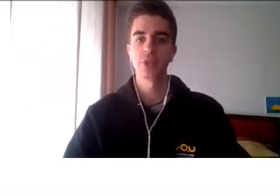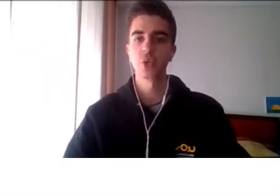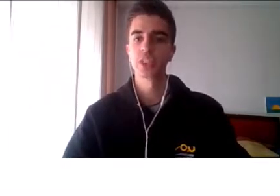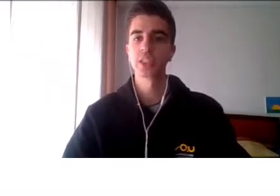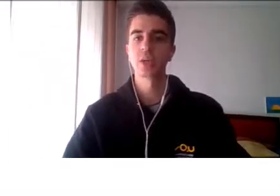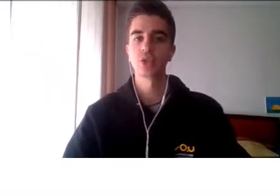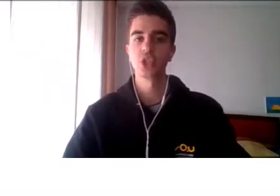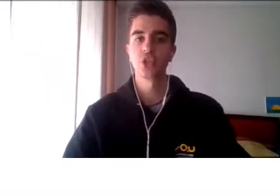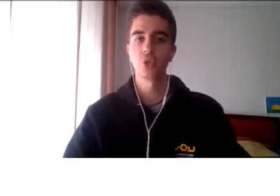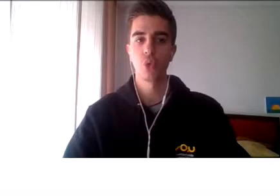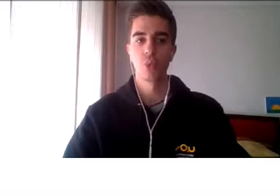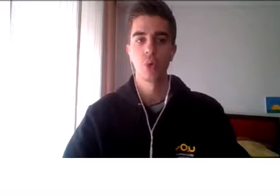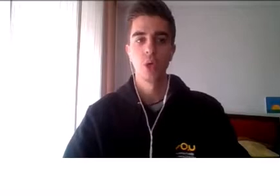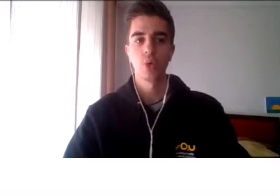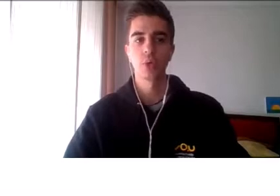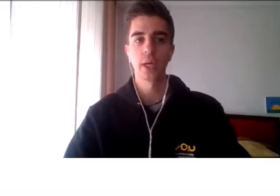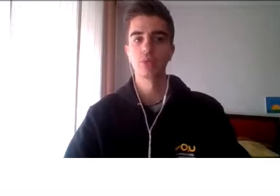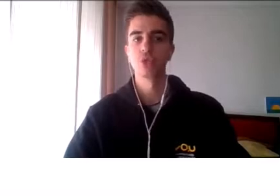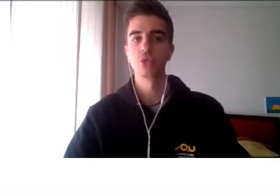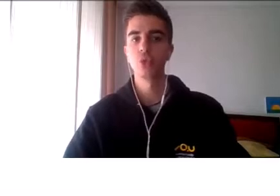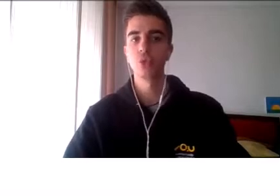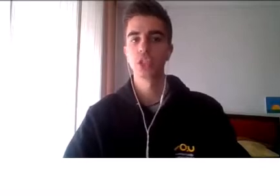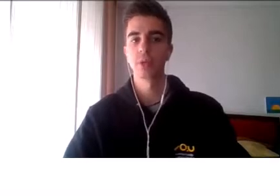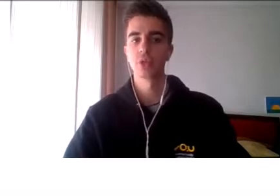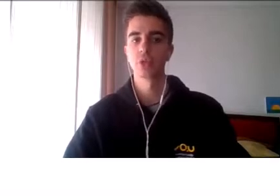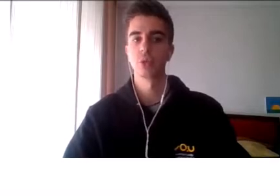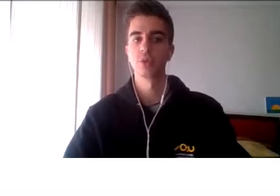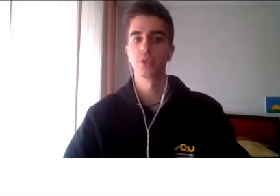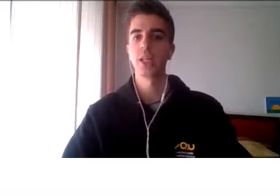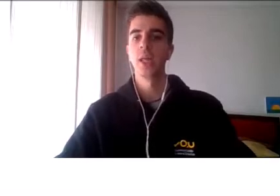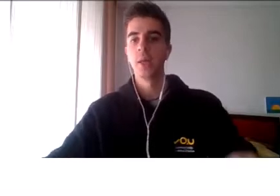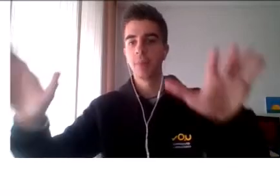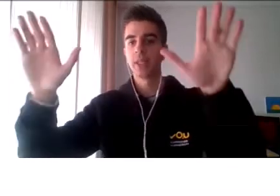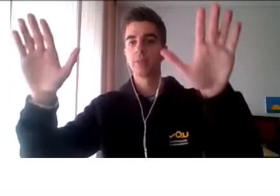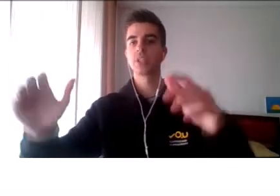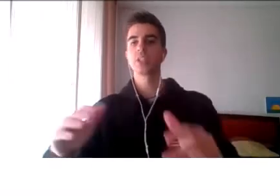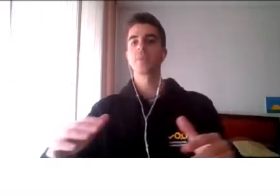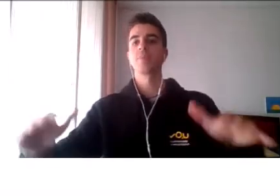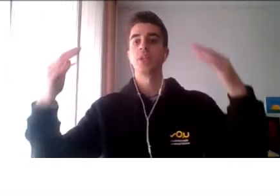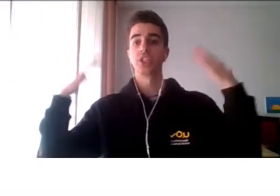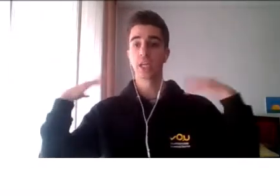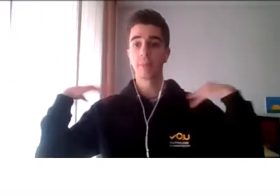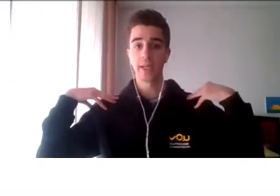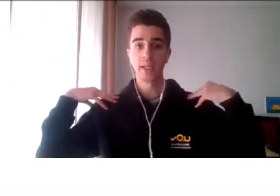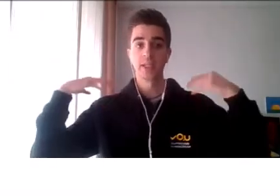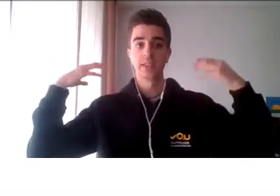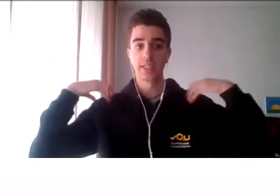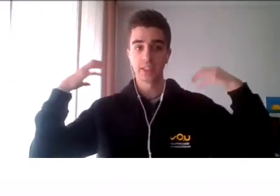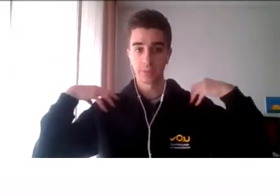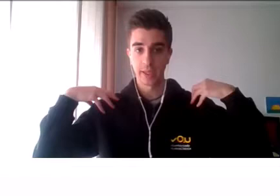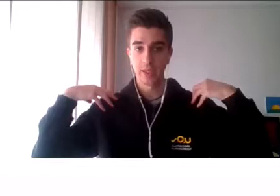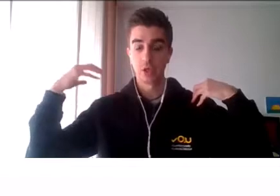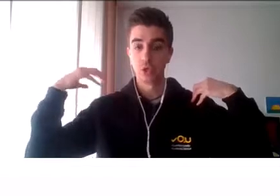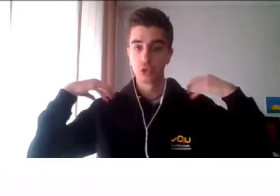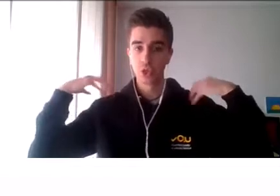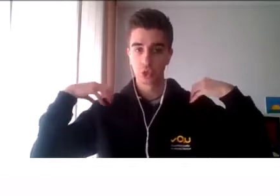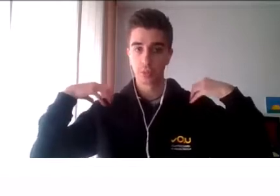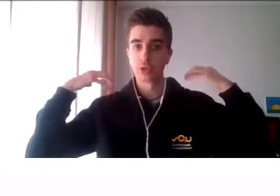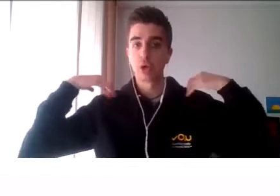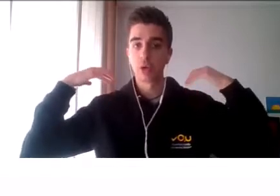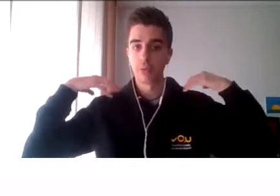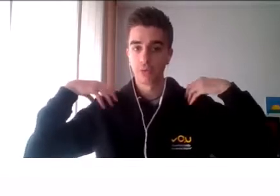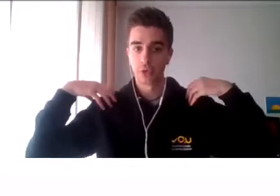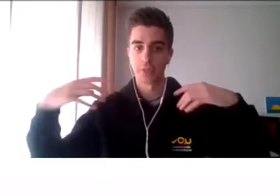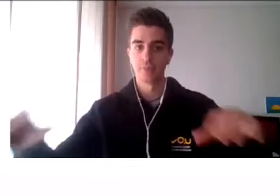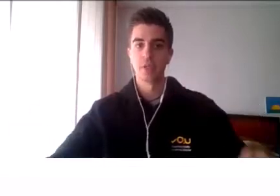Perguntamos à pessoa se está consciente. Como? Colocamos as 2 mãos nos ombros dela, batemos assim. Está bem? Sente-se bem? Nos 2